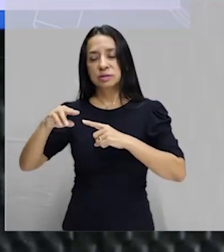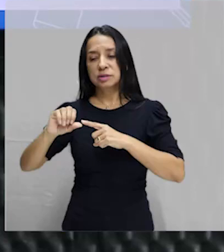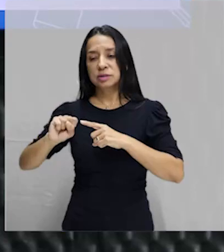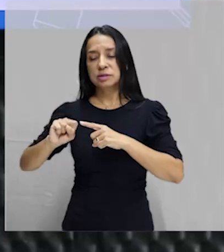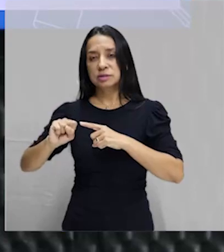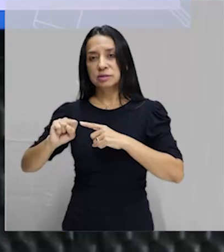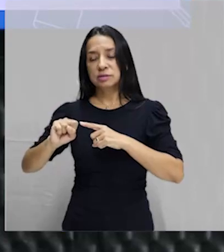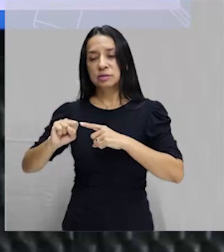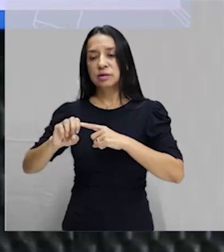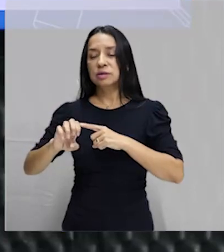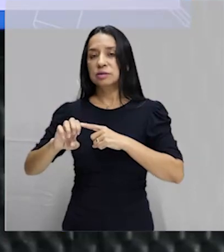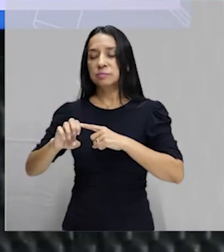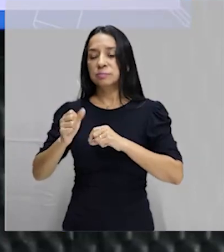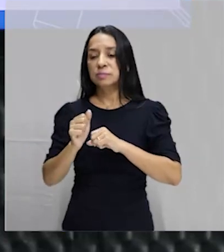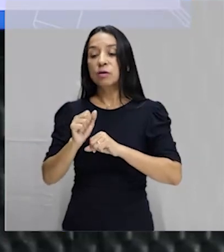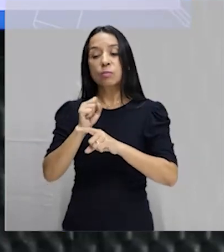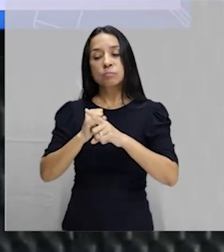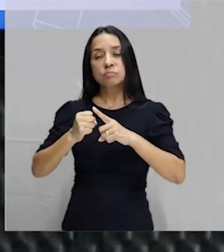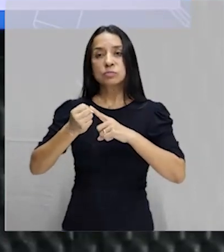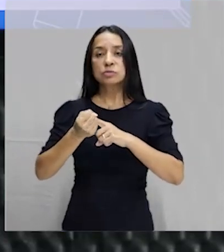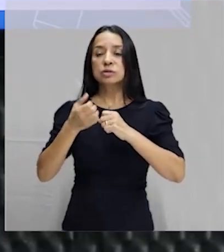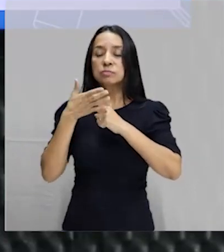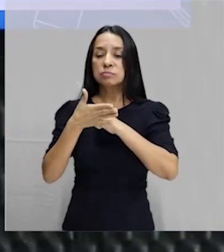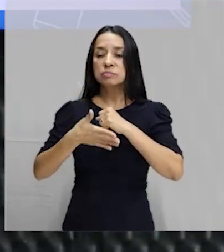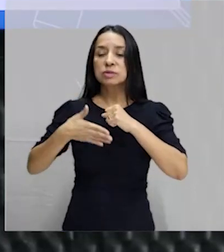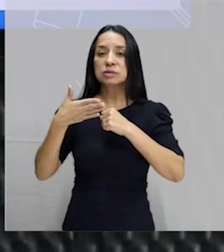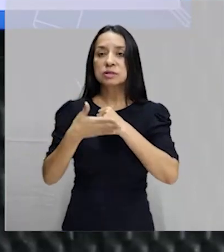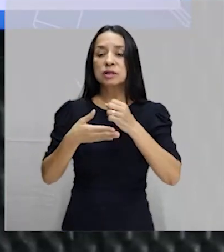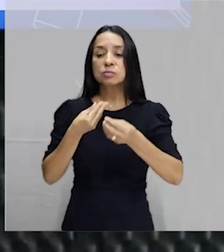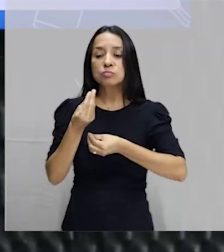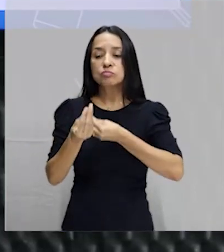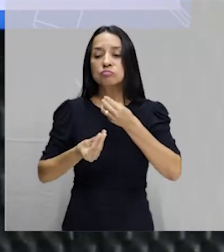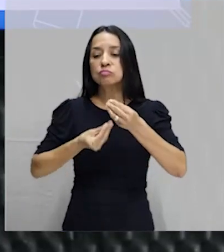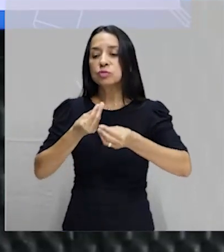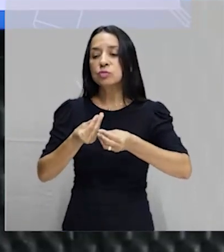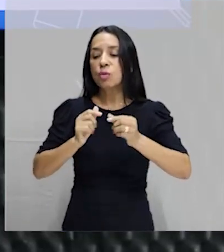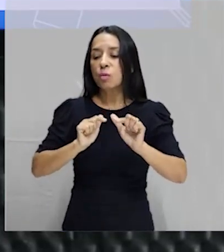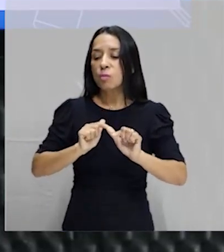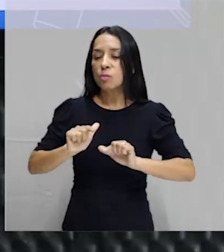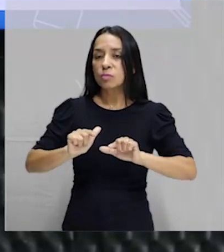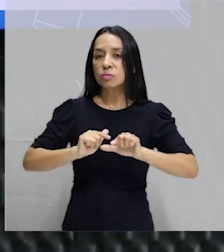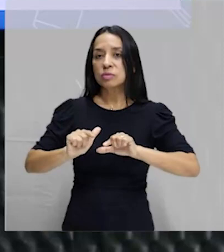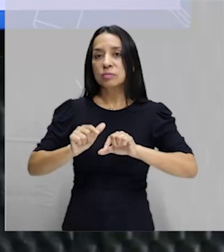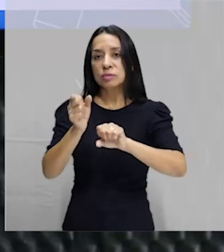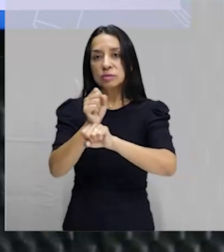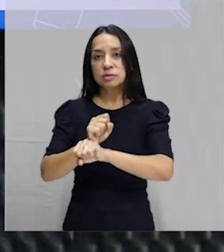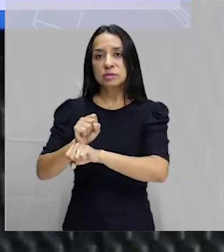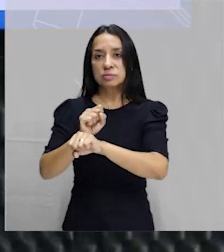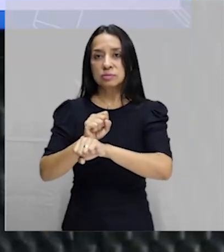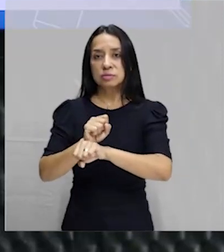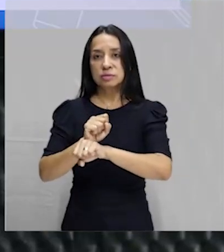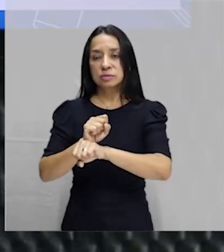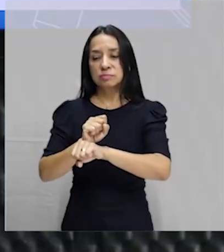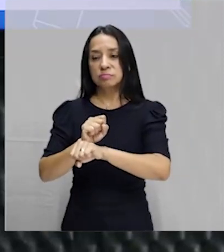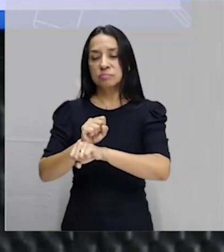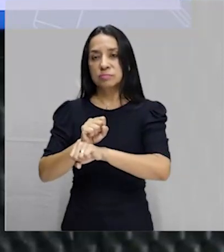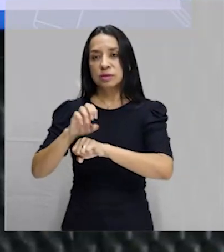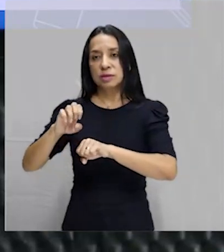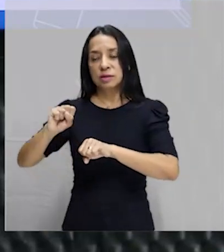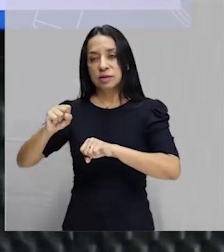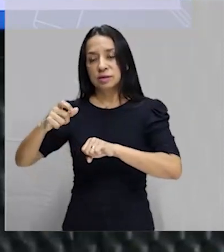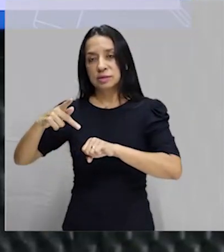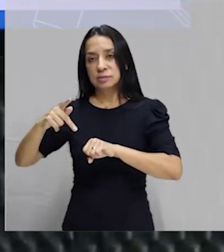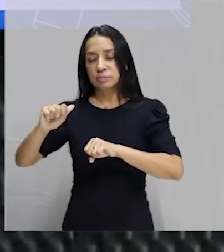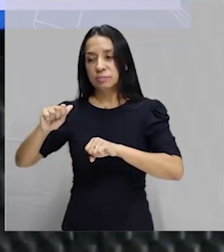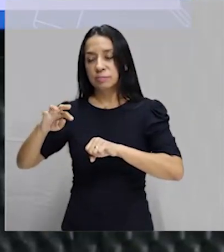Esparta também, é uma sociedade com base no modo de produção escravista. Já Esparta não evoluiu politicamente.